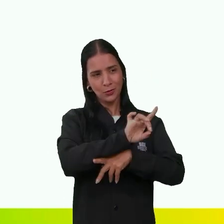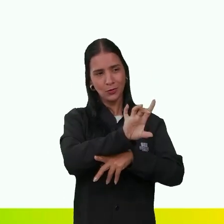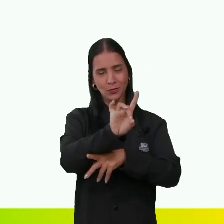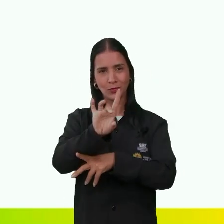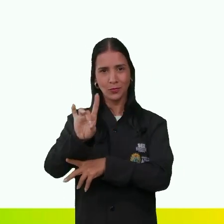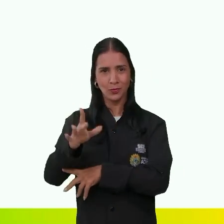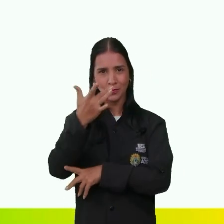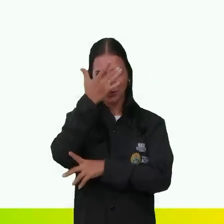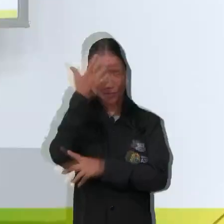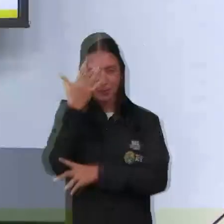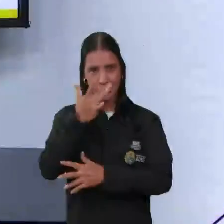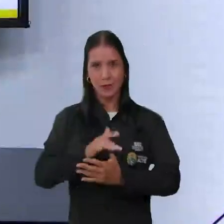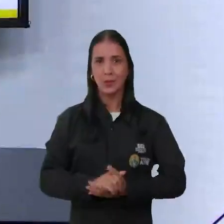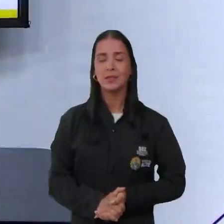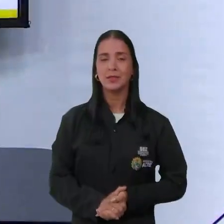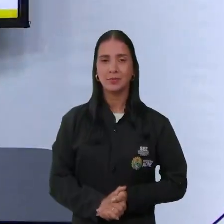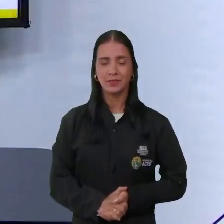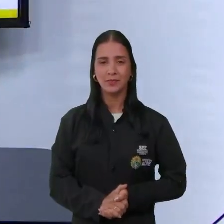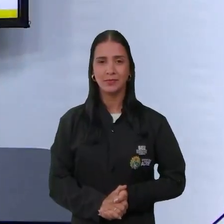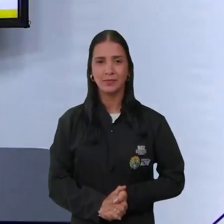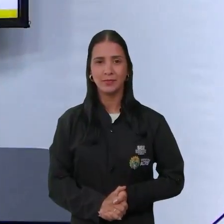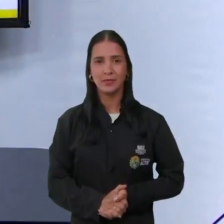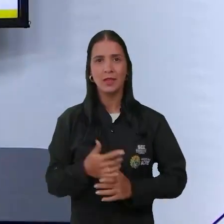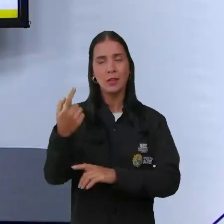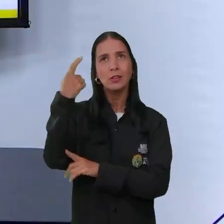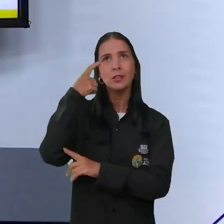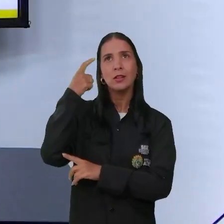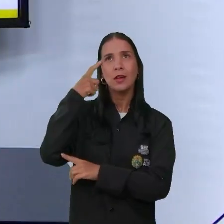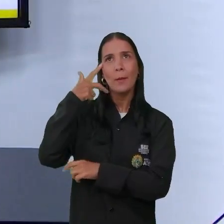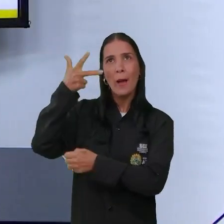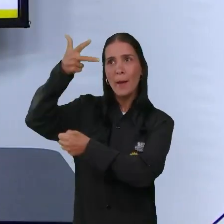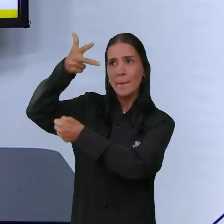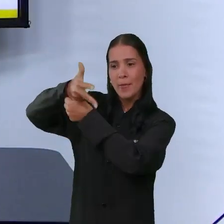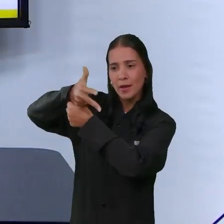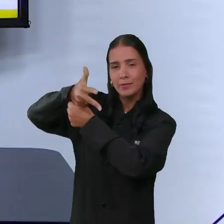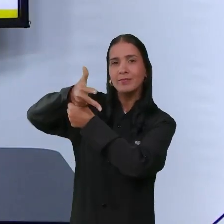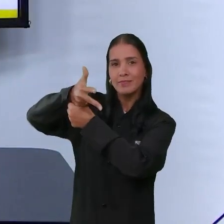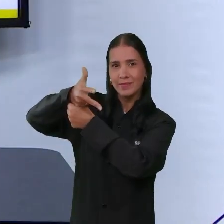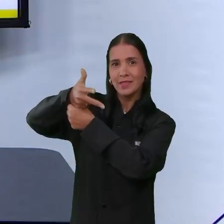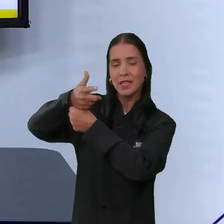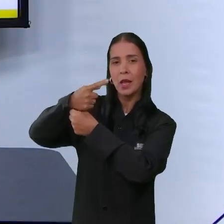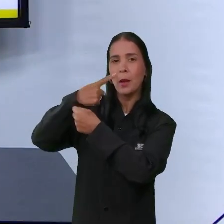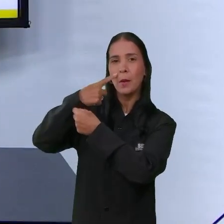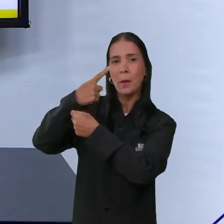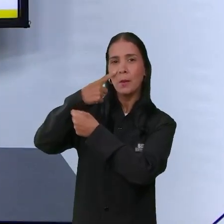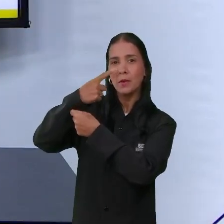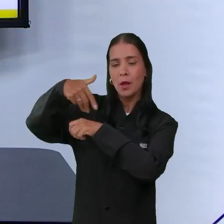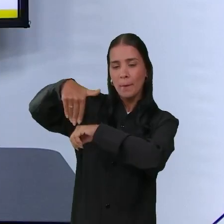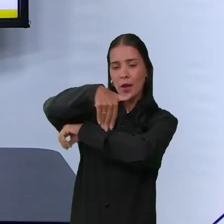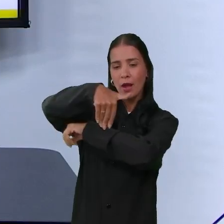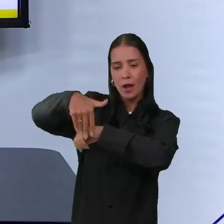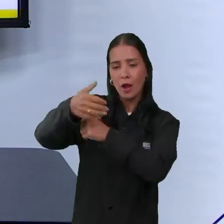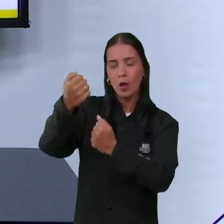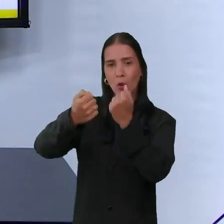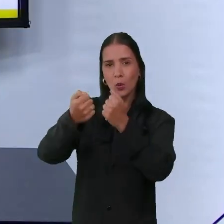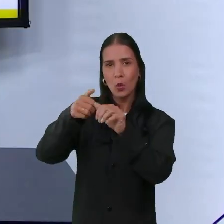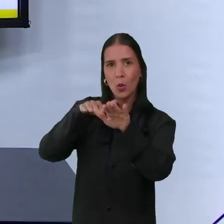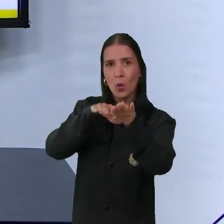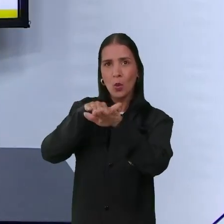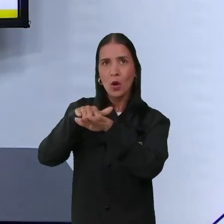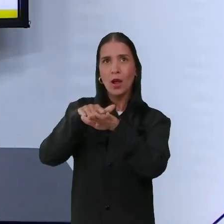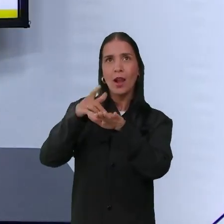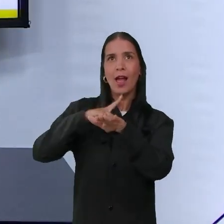indivíduos. Então a gente fica pensando numa câmara de vigilância, num semáforo onde os carros vão passar e podem